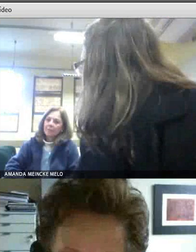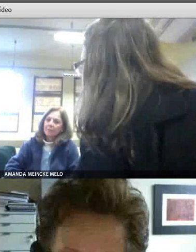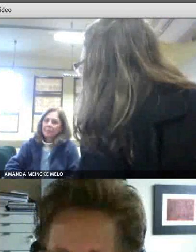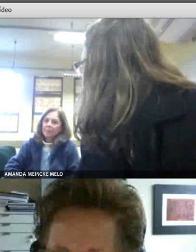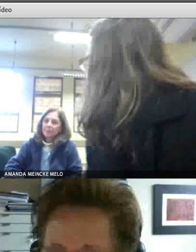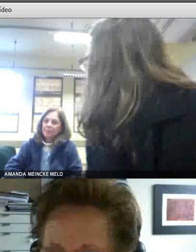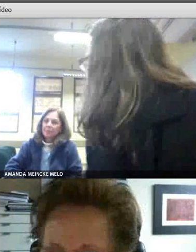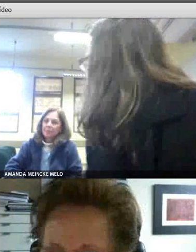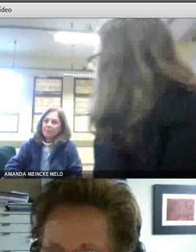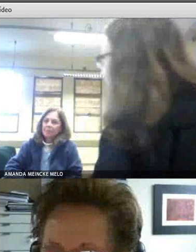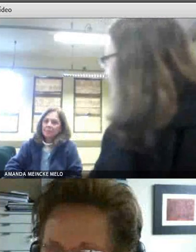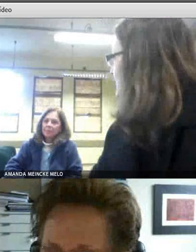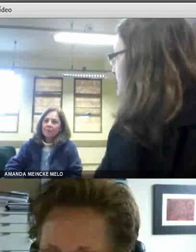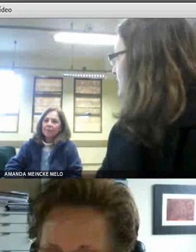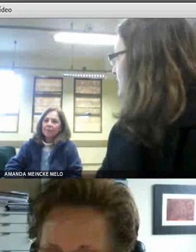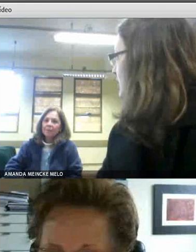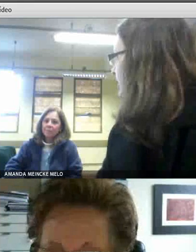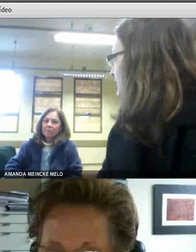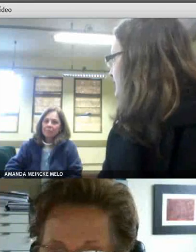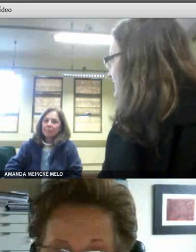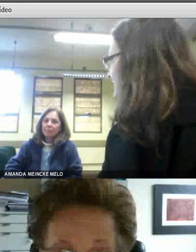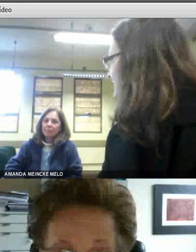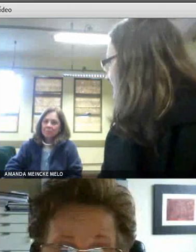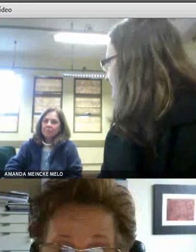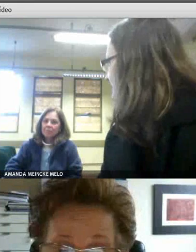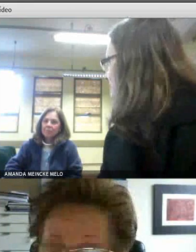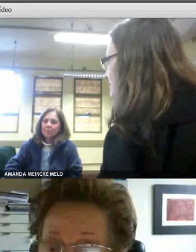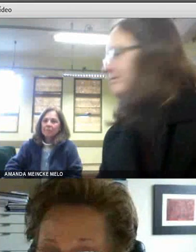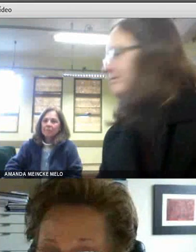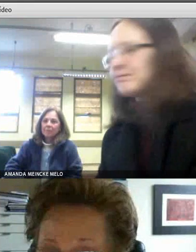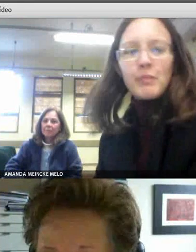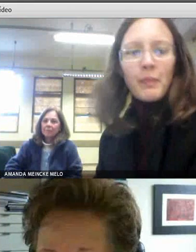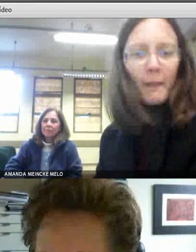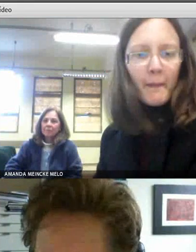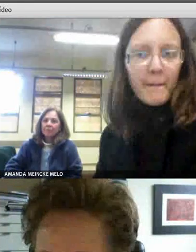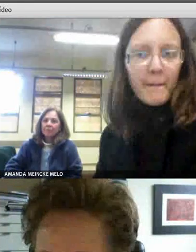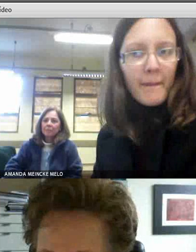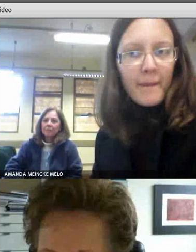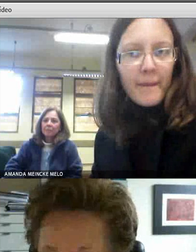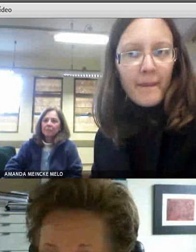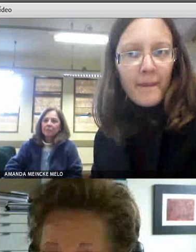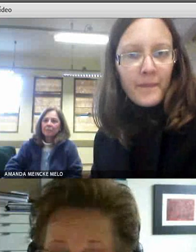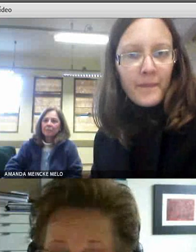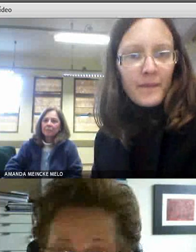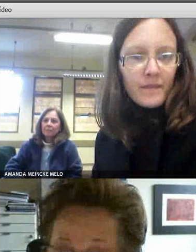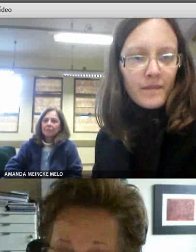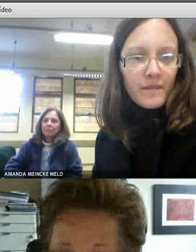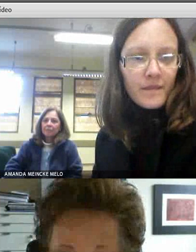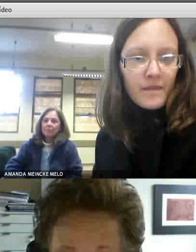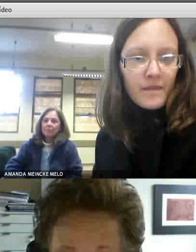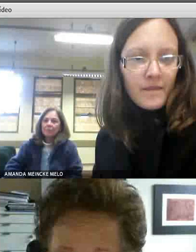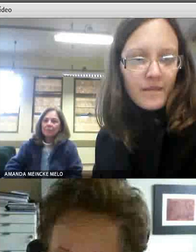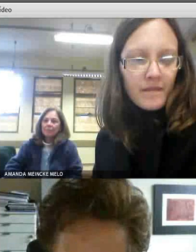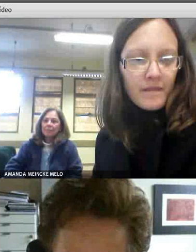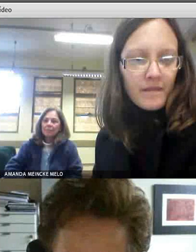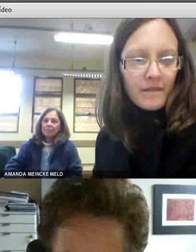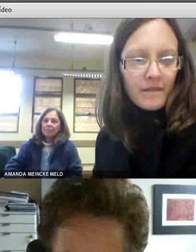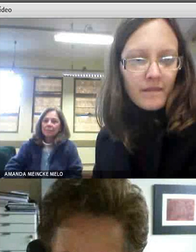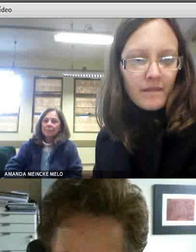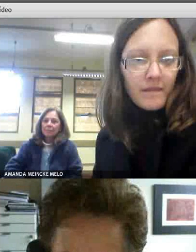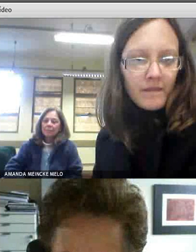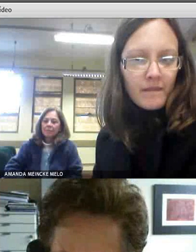lá na universidade procurar os pesquisadores em física e perguntou, bom, quais são as leis de Newton? Porque as leis de Newton são ensinadas